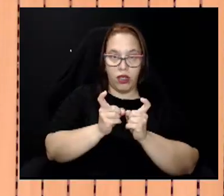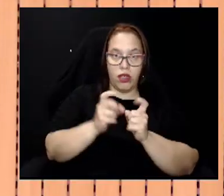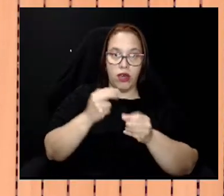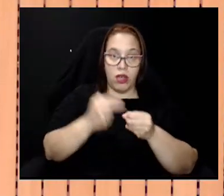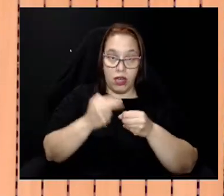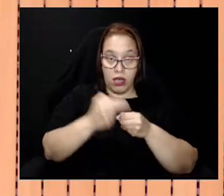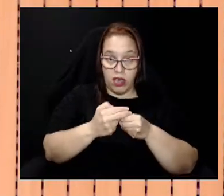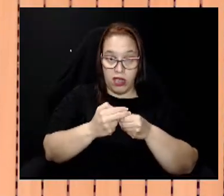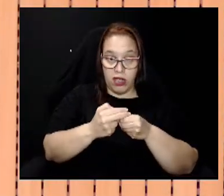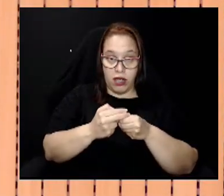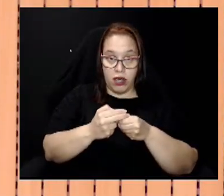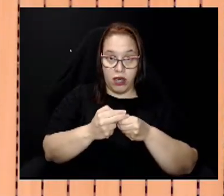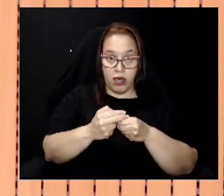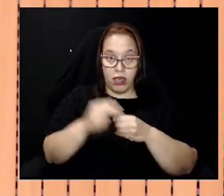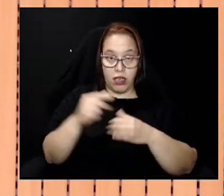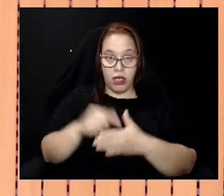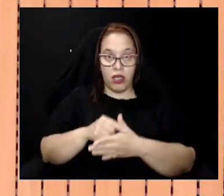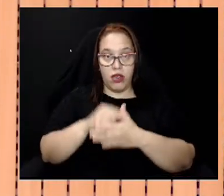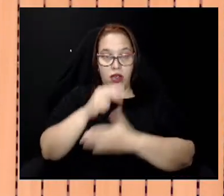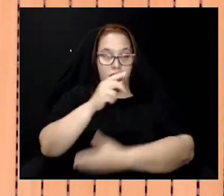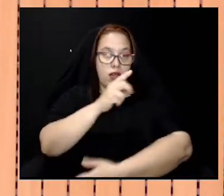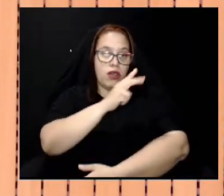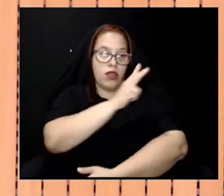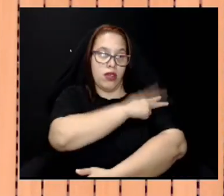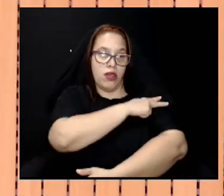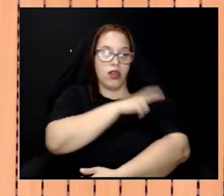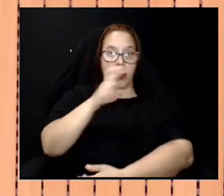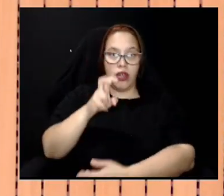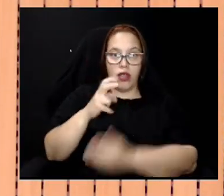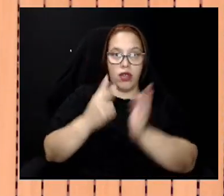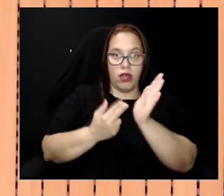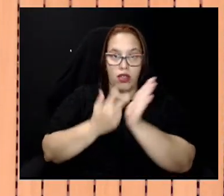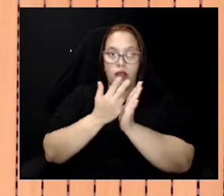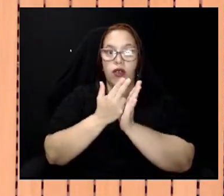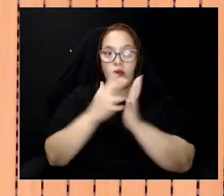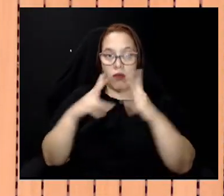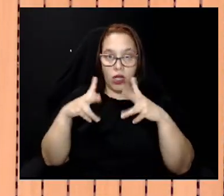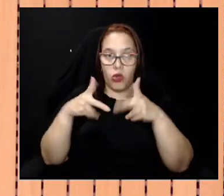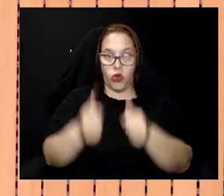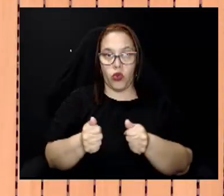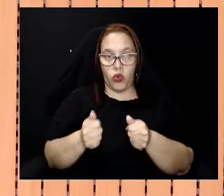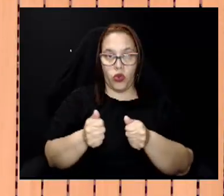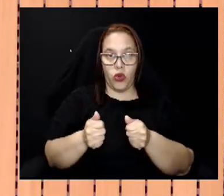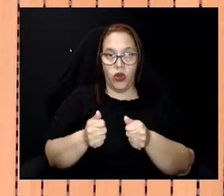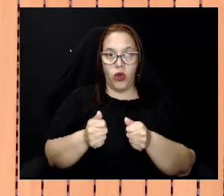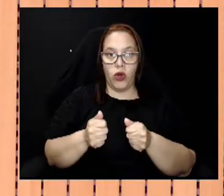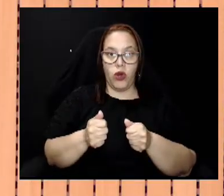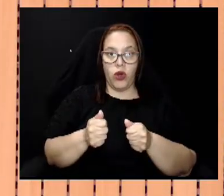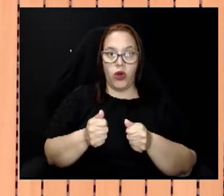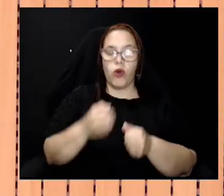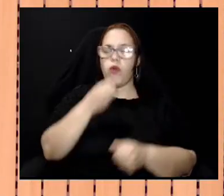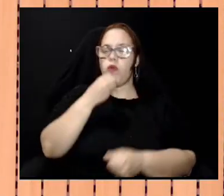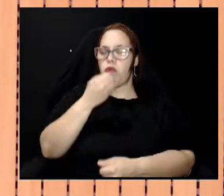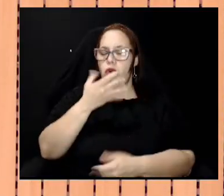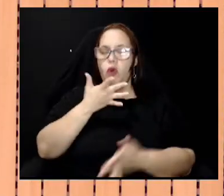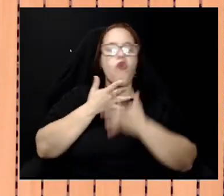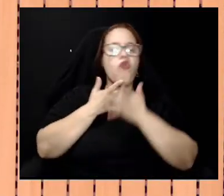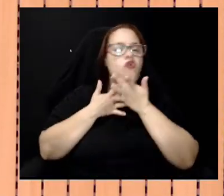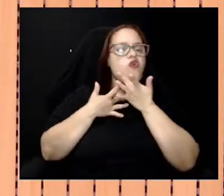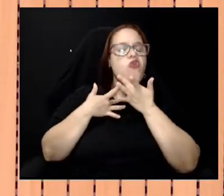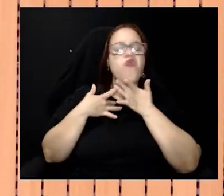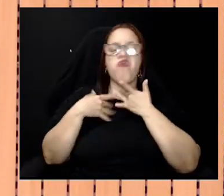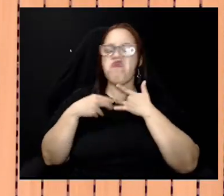de uma equipe de 5 cirurgiões que operamos isso lá, todos com assim, muita boa vontade, muita habilidade, e a